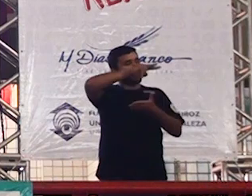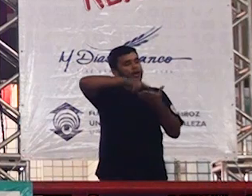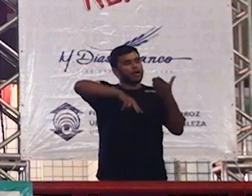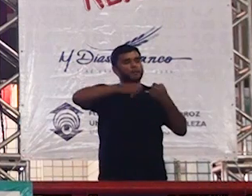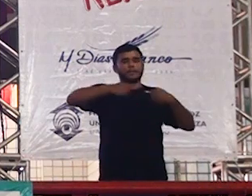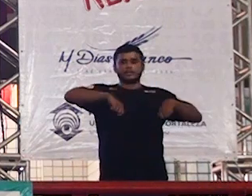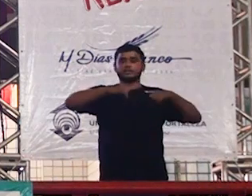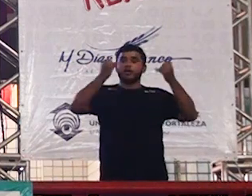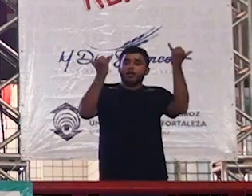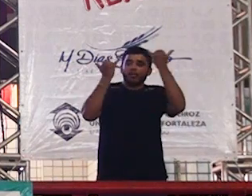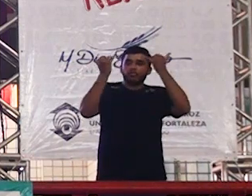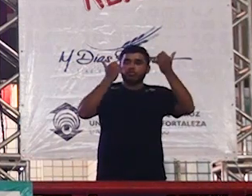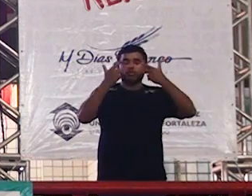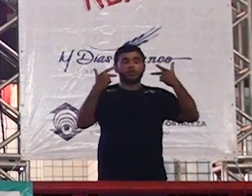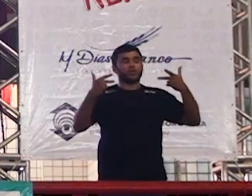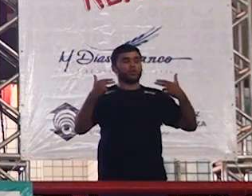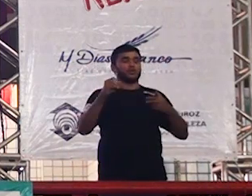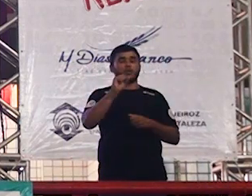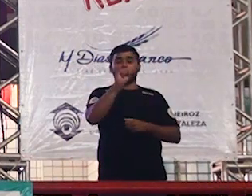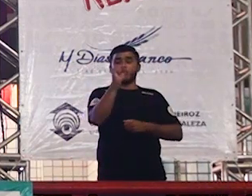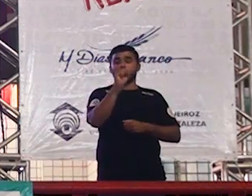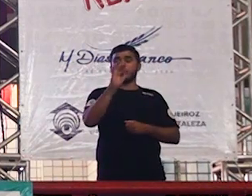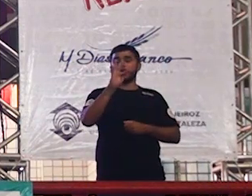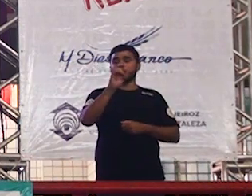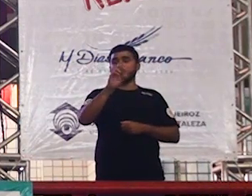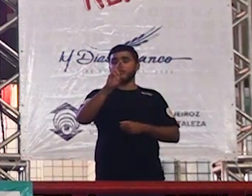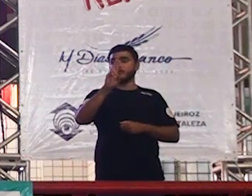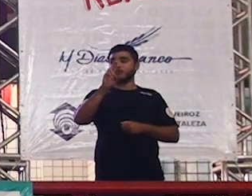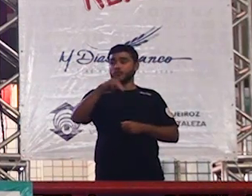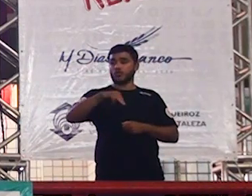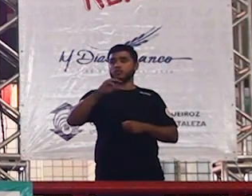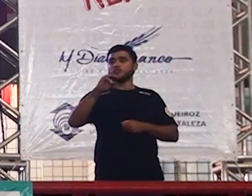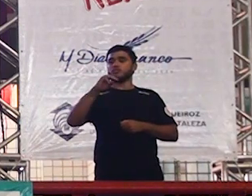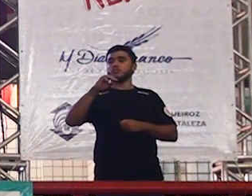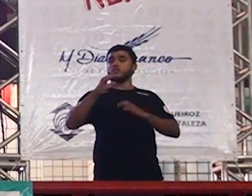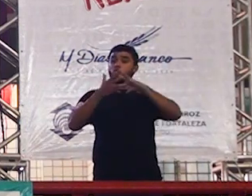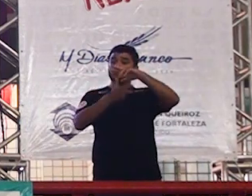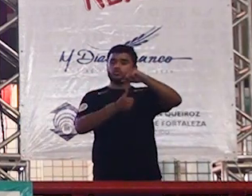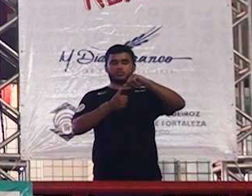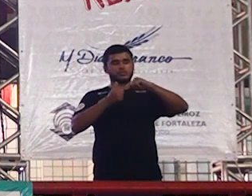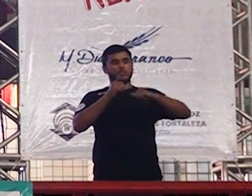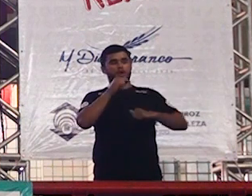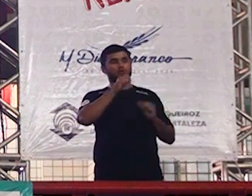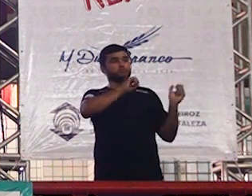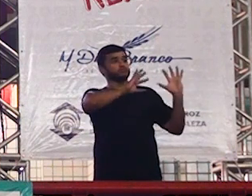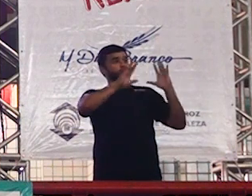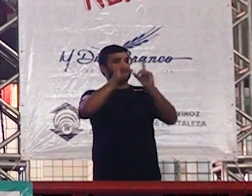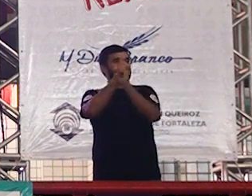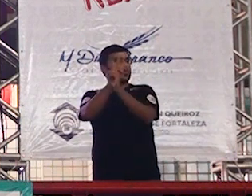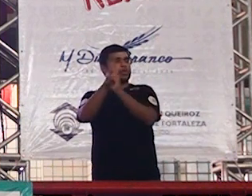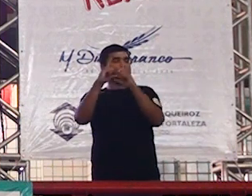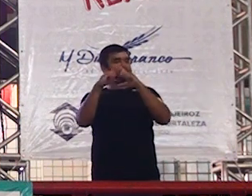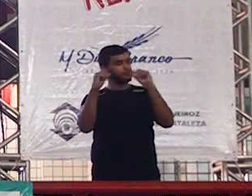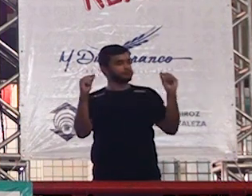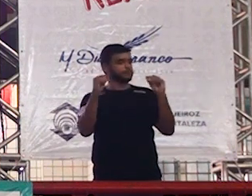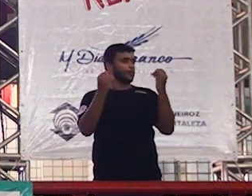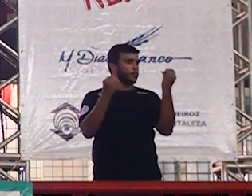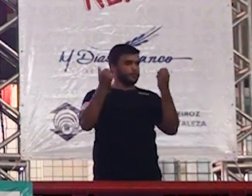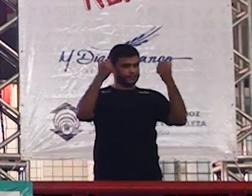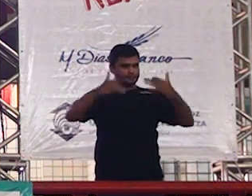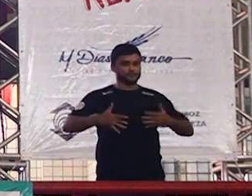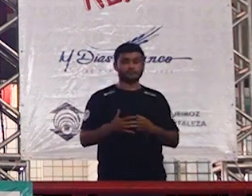informar sobre o 8º Fórum Mundial da Água, tá bom? Mas voltando para o tema de